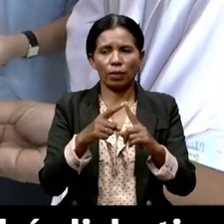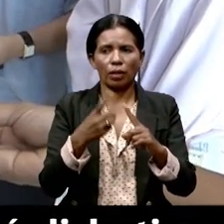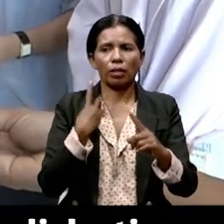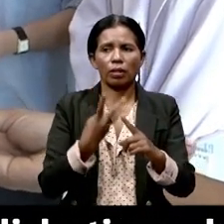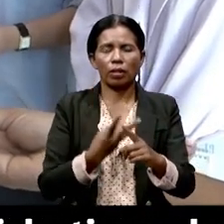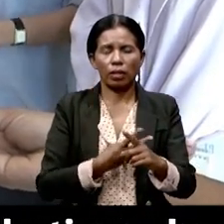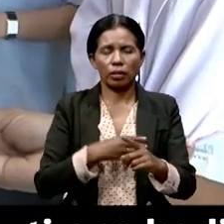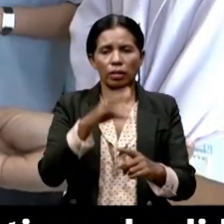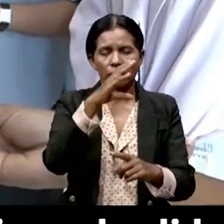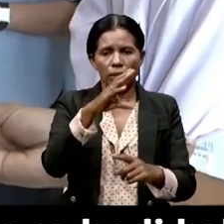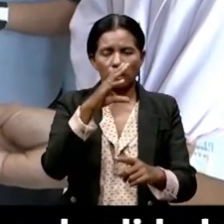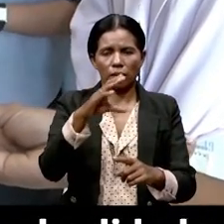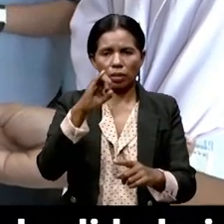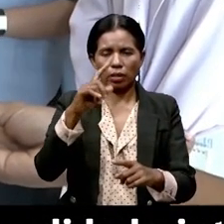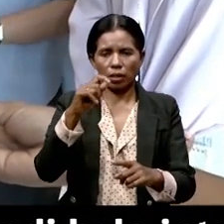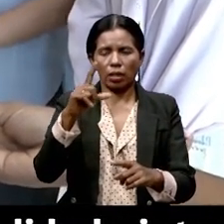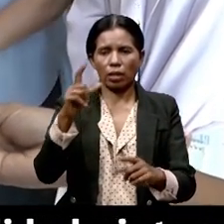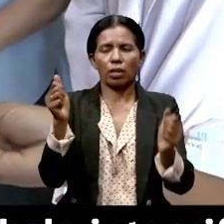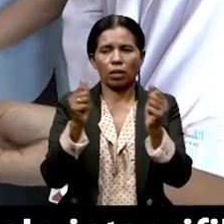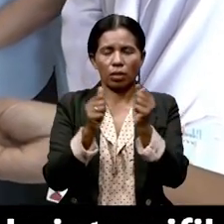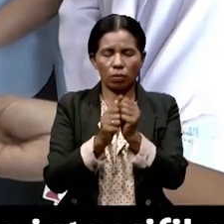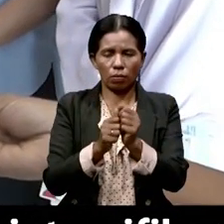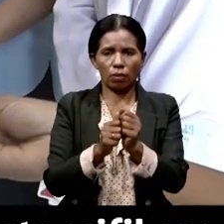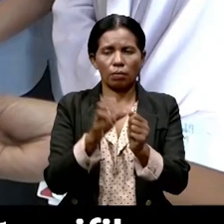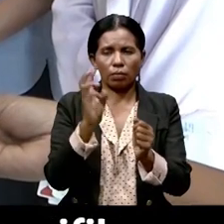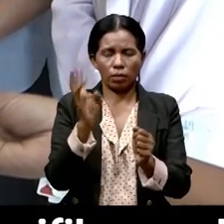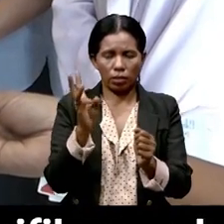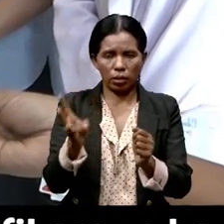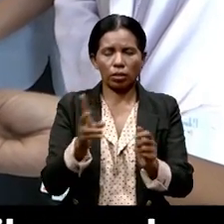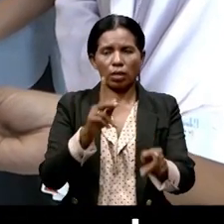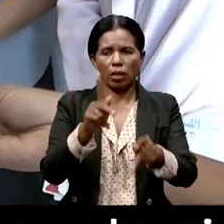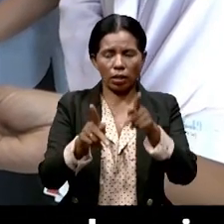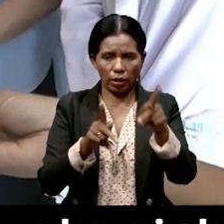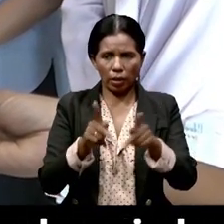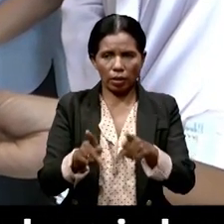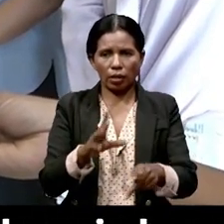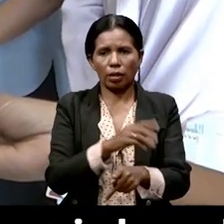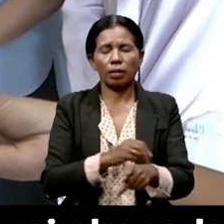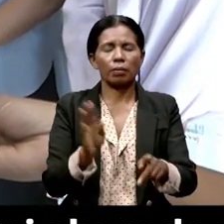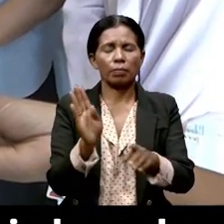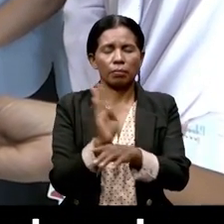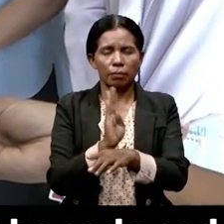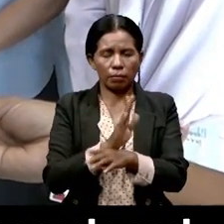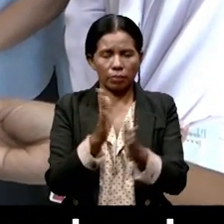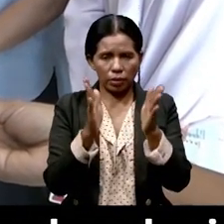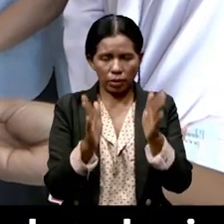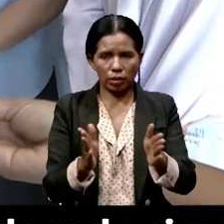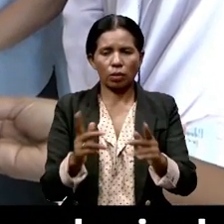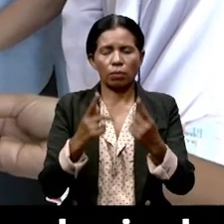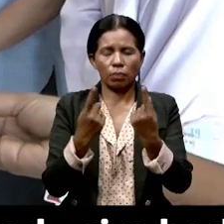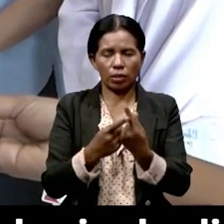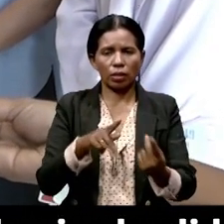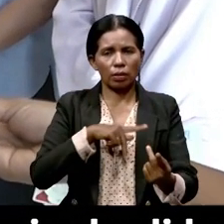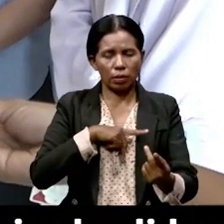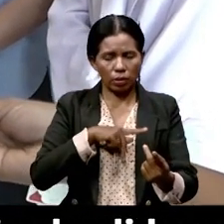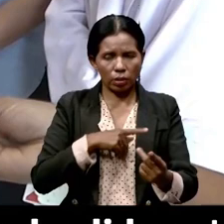Italian CCITL homos 60 e tal pessoas ka pengusaha sira sektor privado sira mai Australia